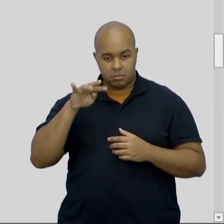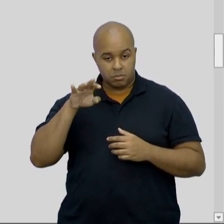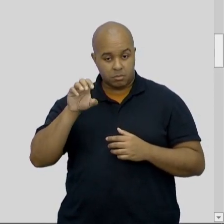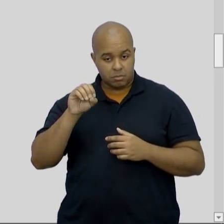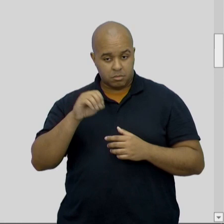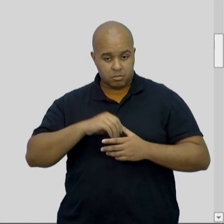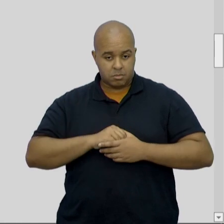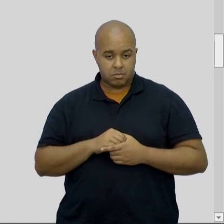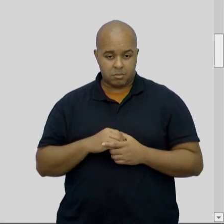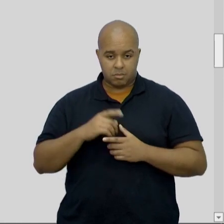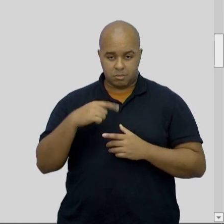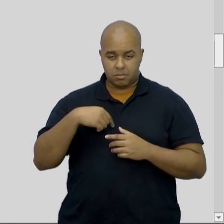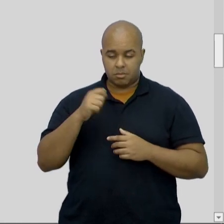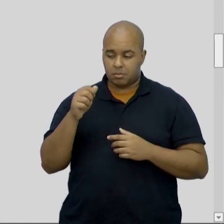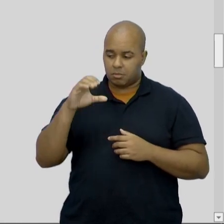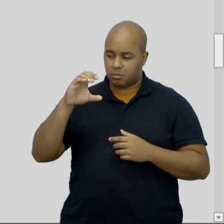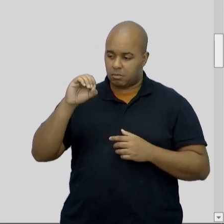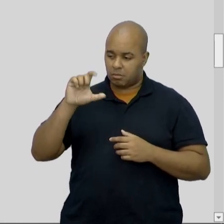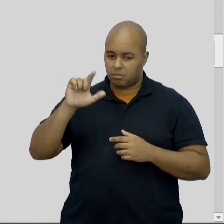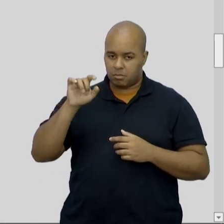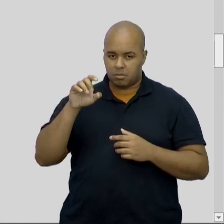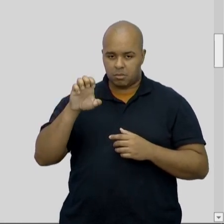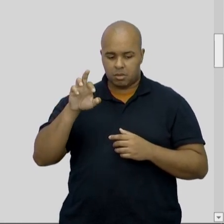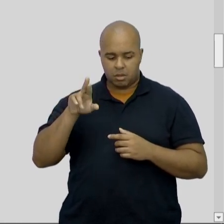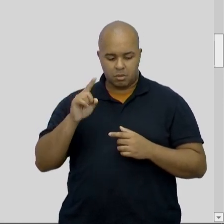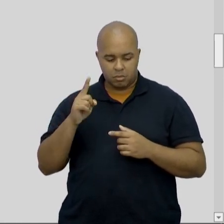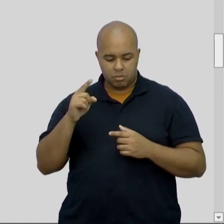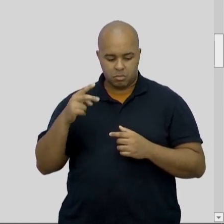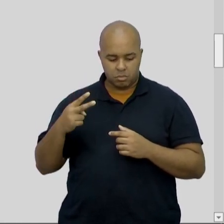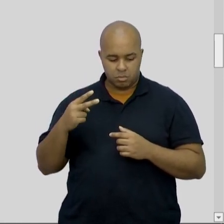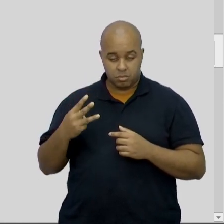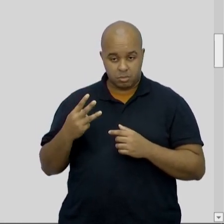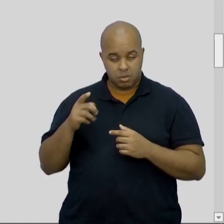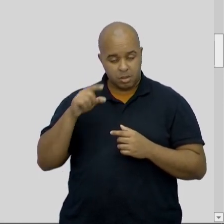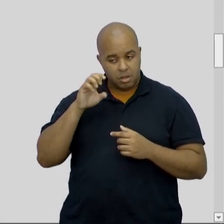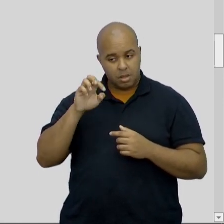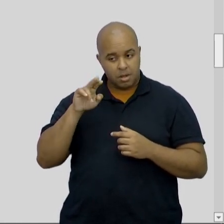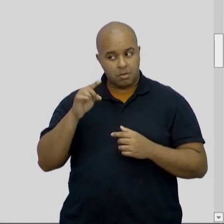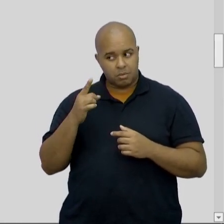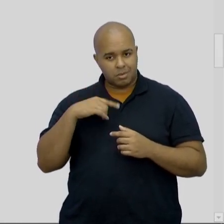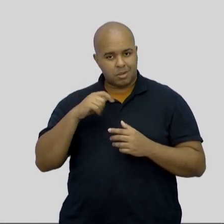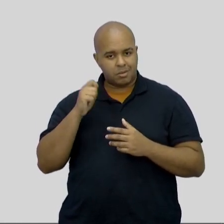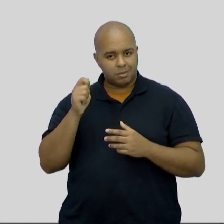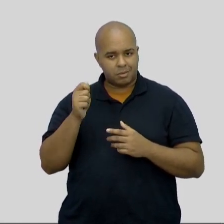colonialismo. Então a gente começa na era 1, na era 2, na era 3. A era 1 vai ter